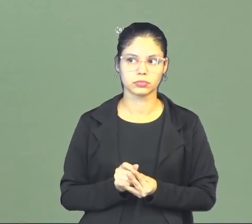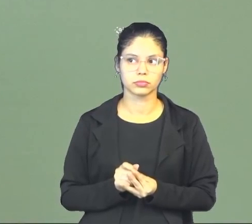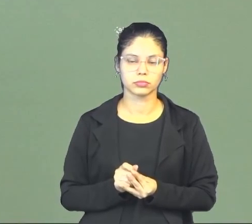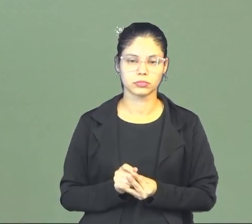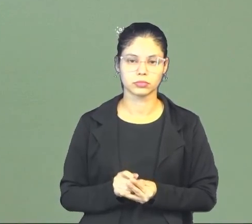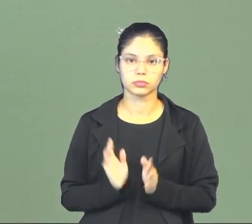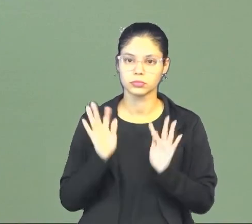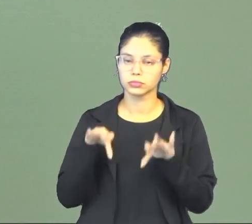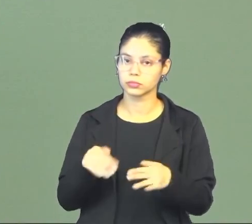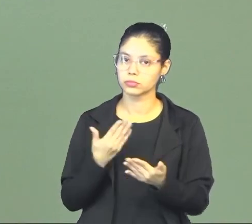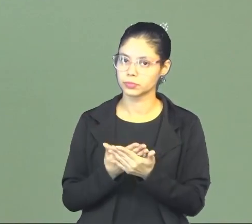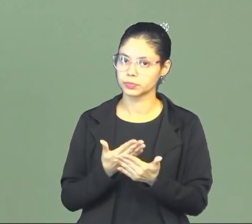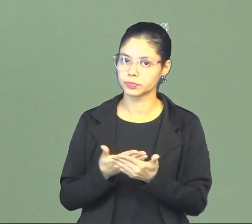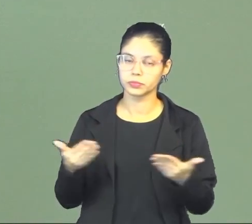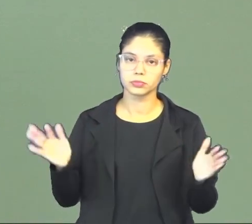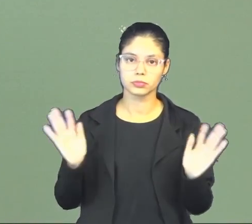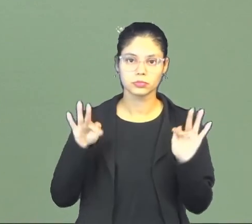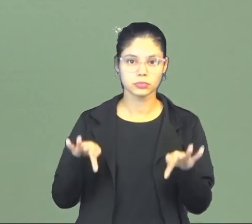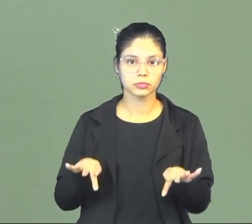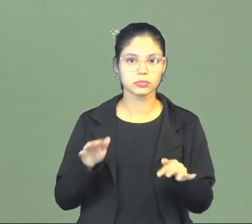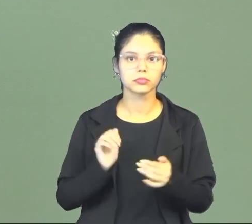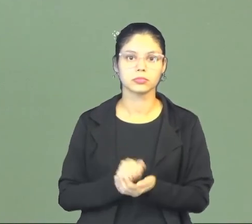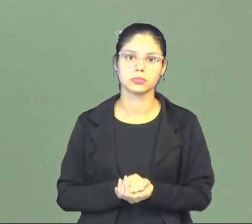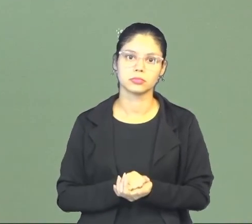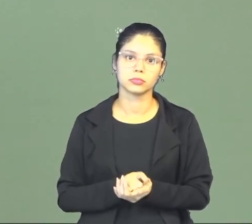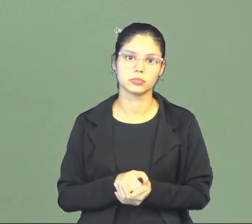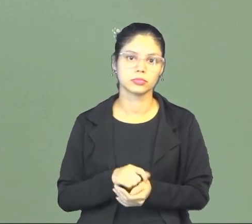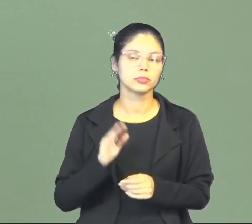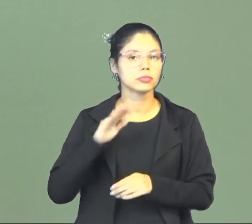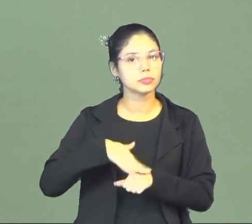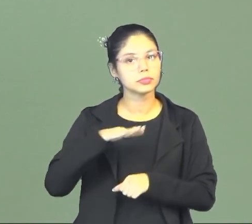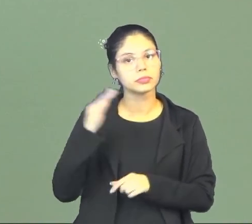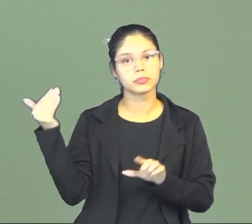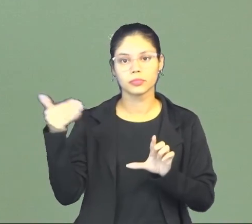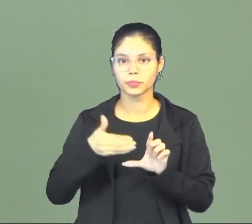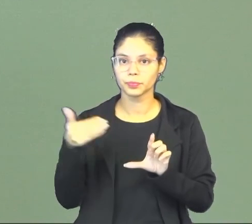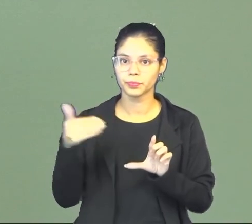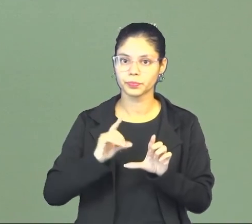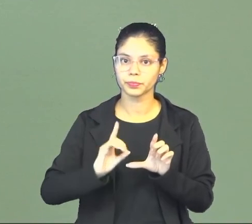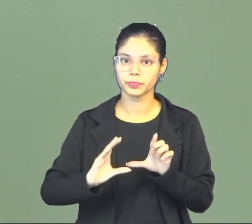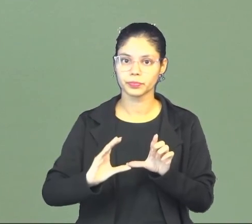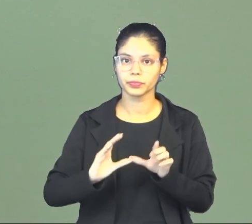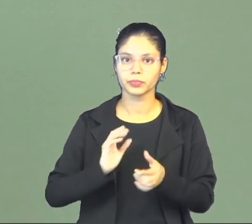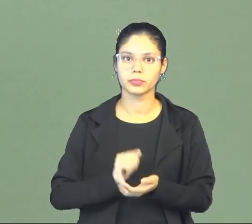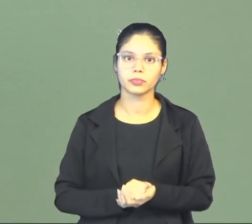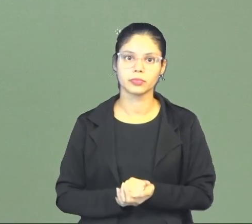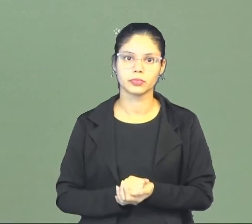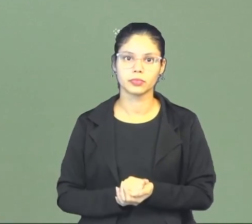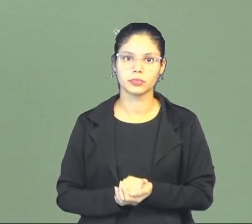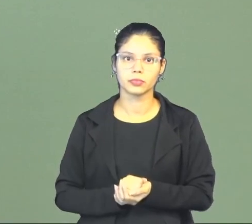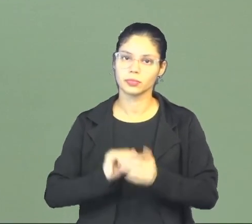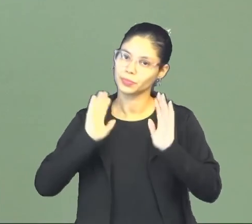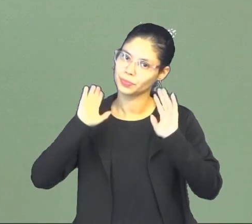A nossa aula de hoje foi finalizada, né? E para mais informações, acessem a plataforma Eduque.